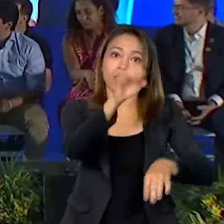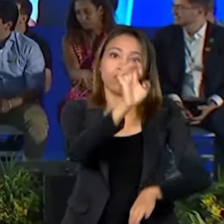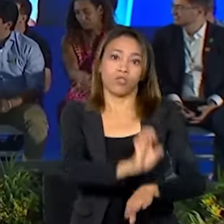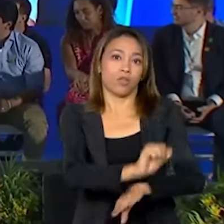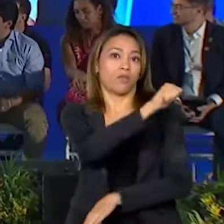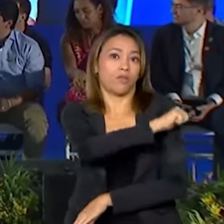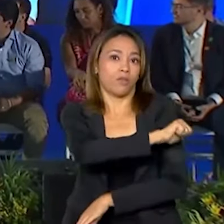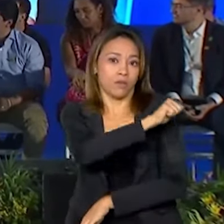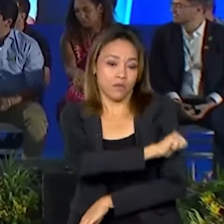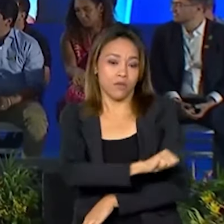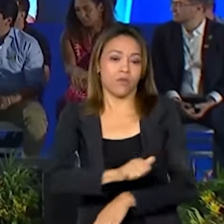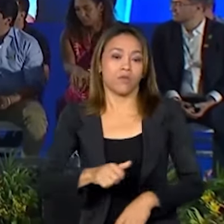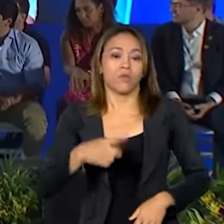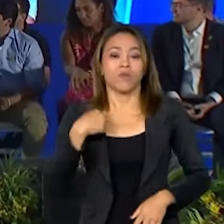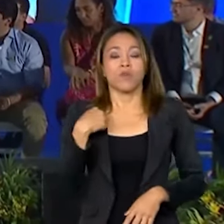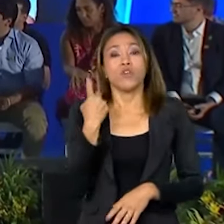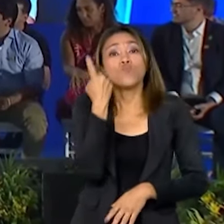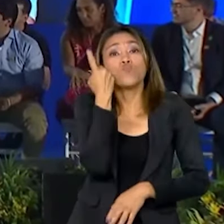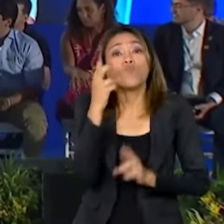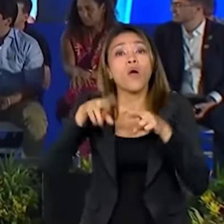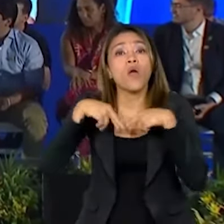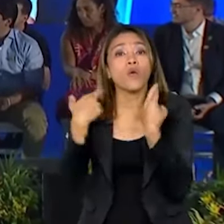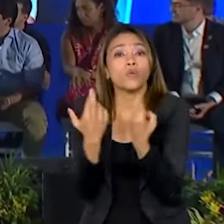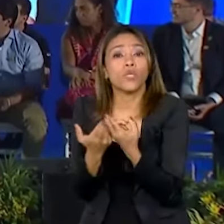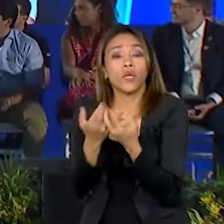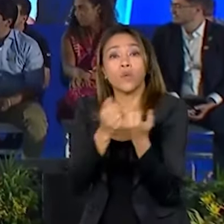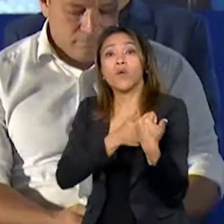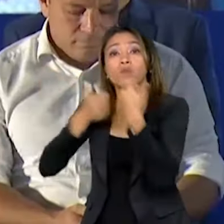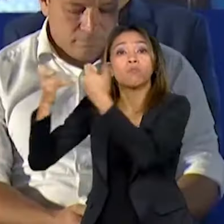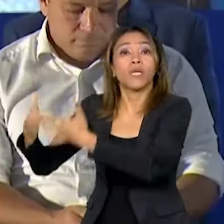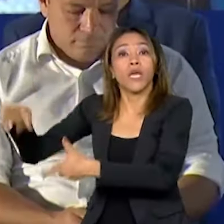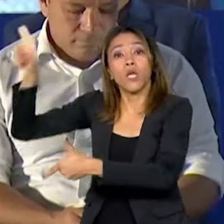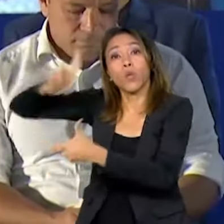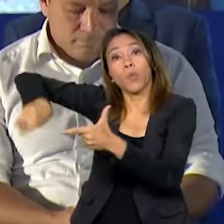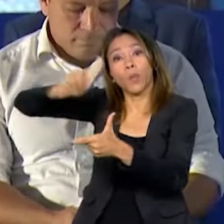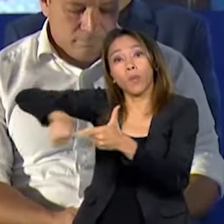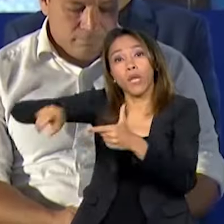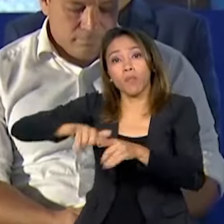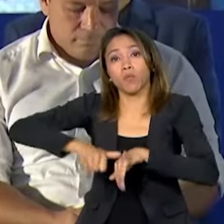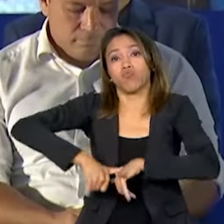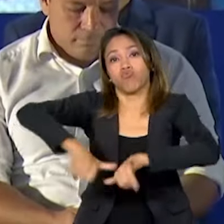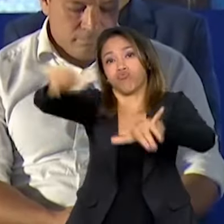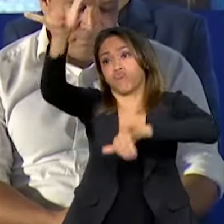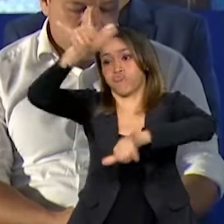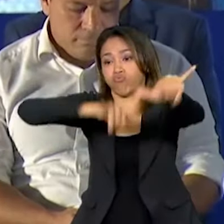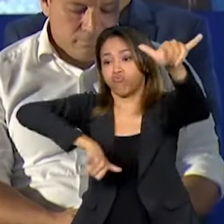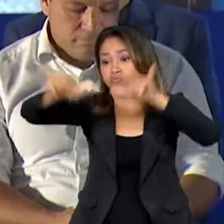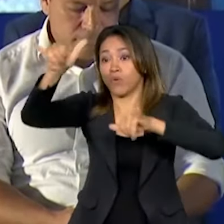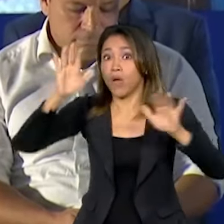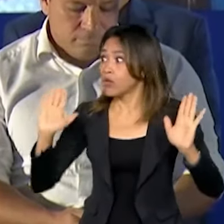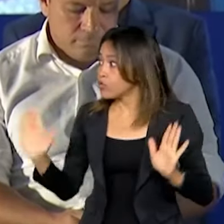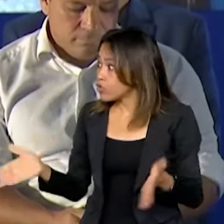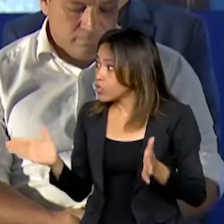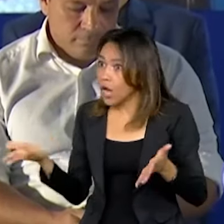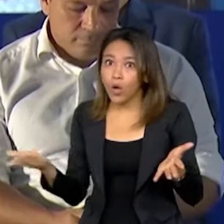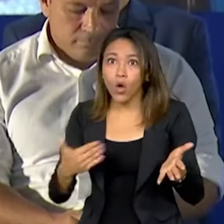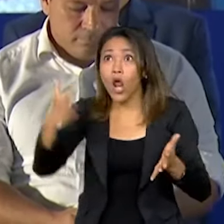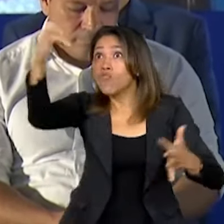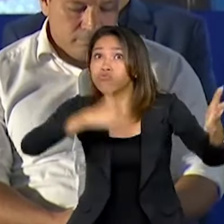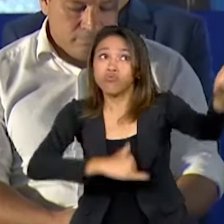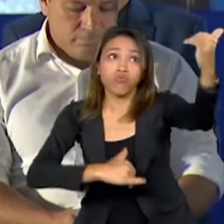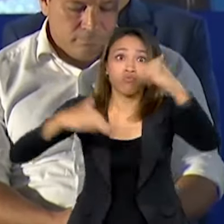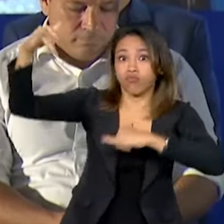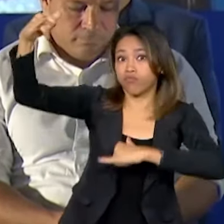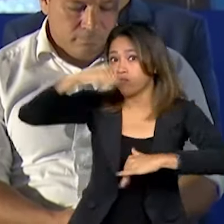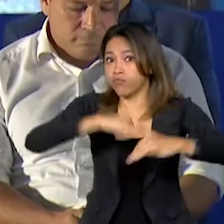eu apresentei o problema do Galeão. Ele meteu o jamegão, deu a ordem, mandou fazer. Já está o Galeão com muito mais voos